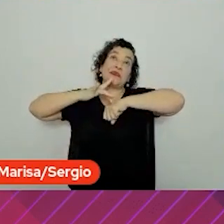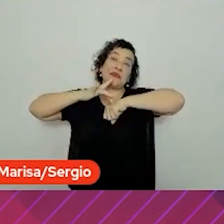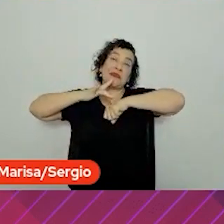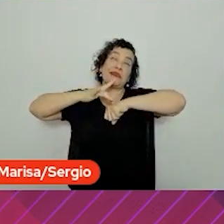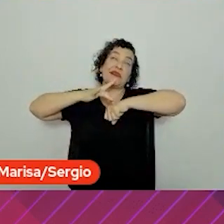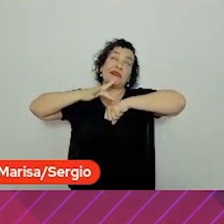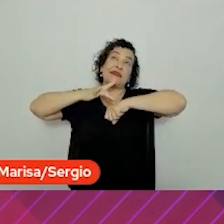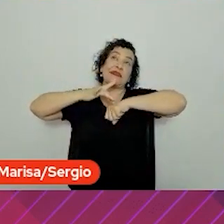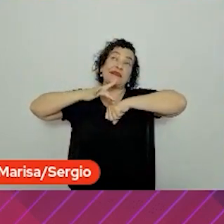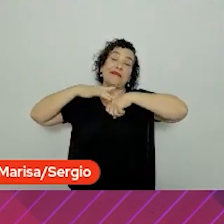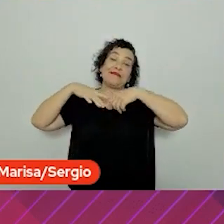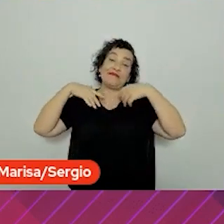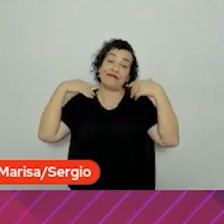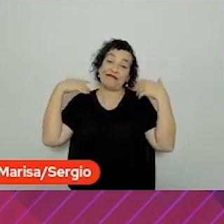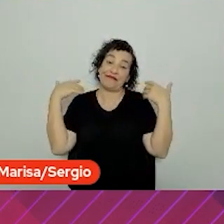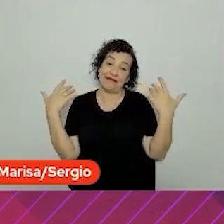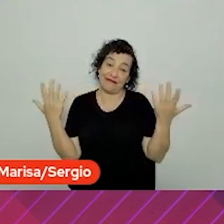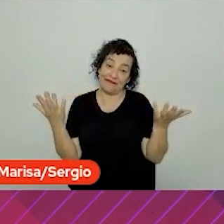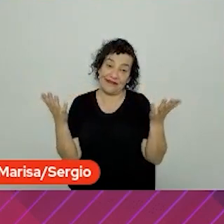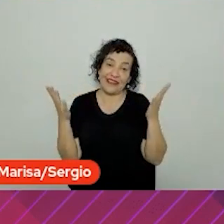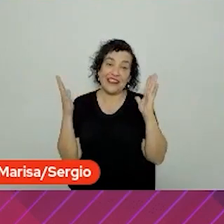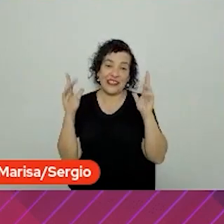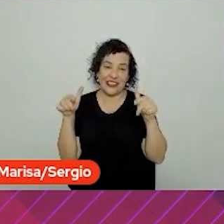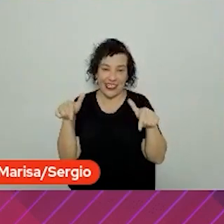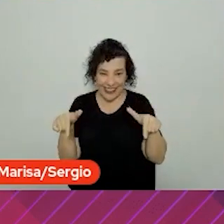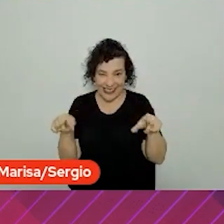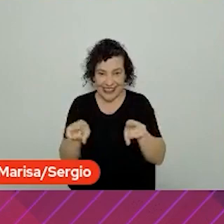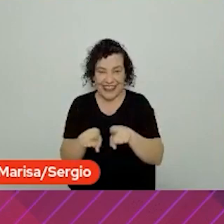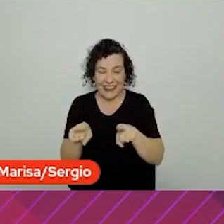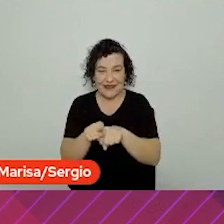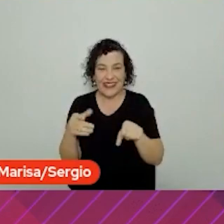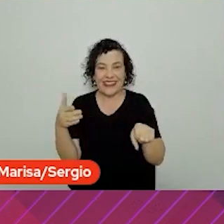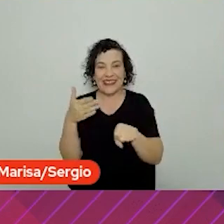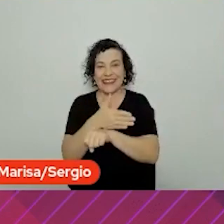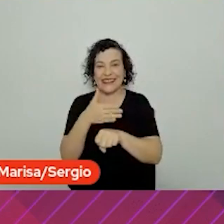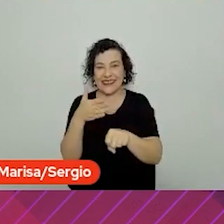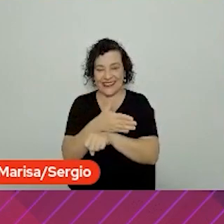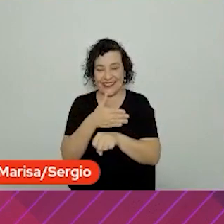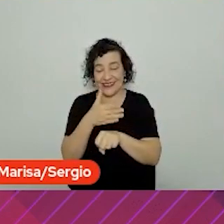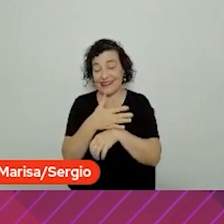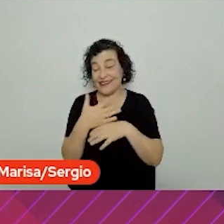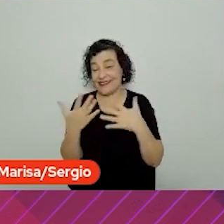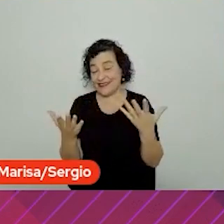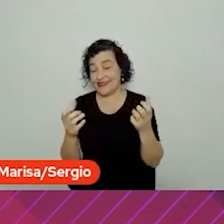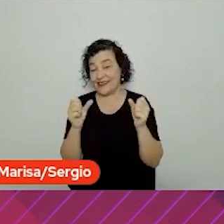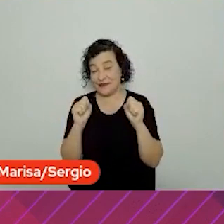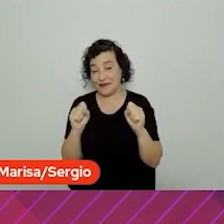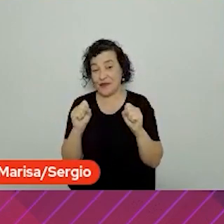falando. Pode ser que tenha alguém aqui também que está participando, que está, tipo, meio indiferente a essa palestra, mas enfim, né,